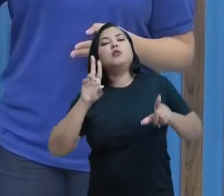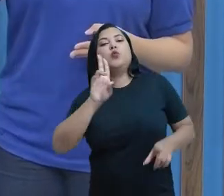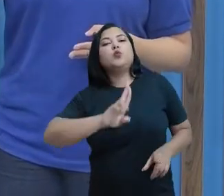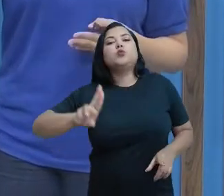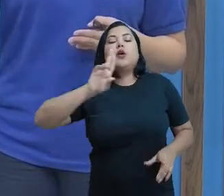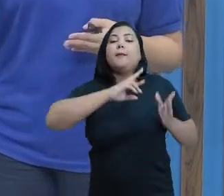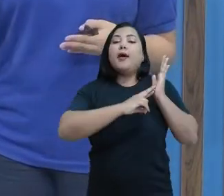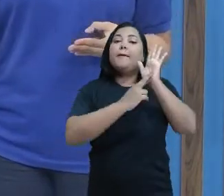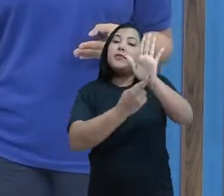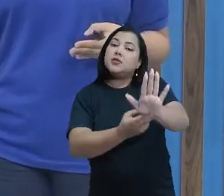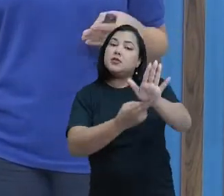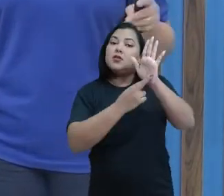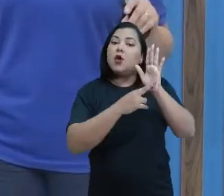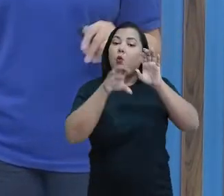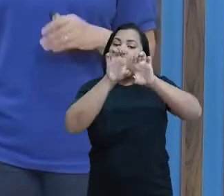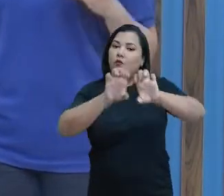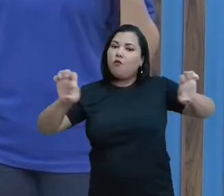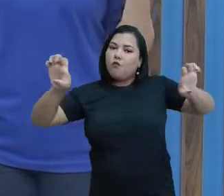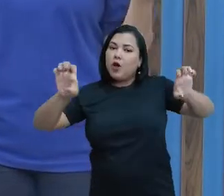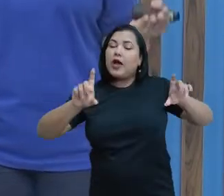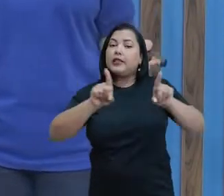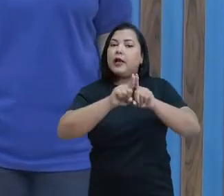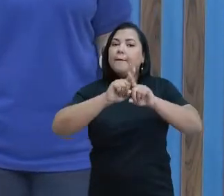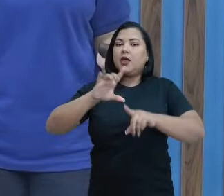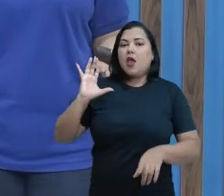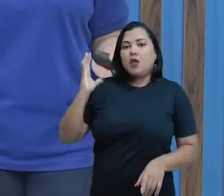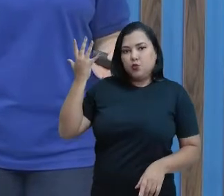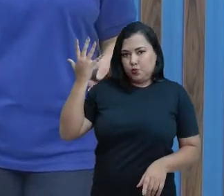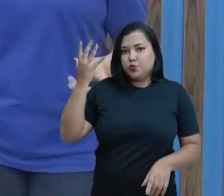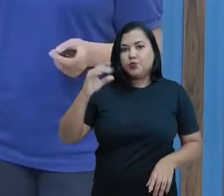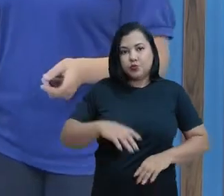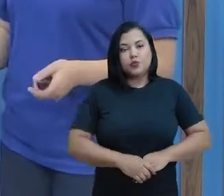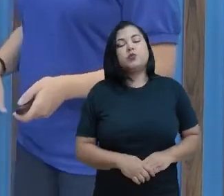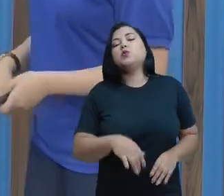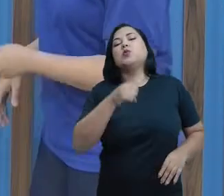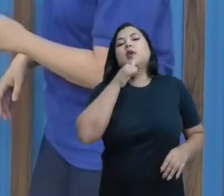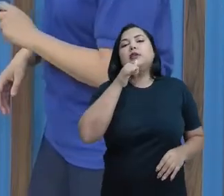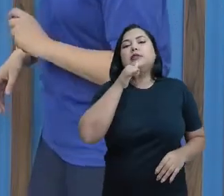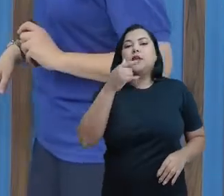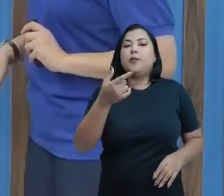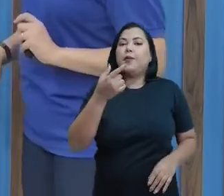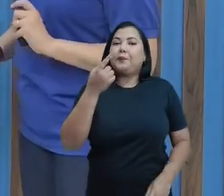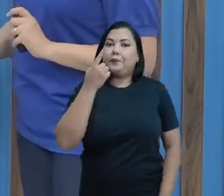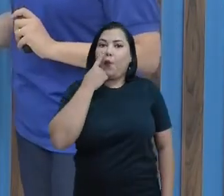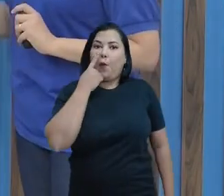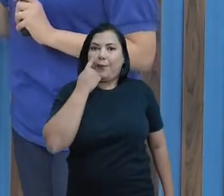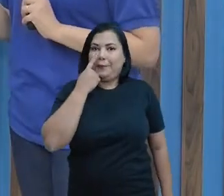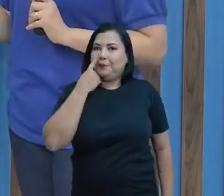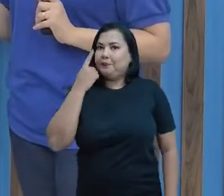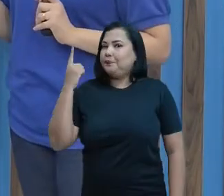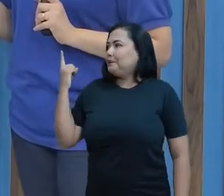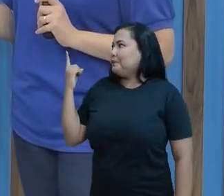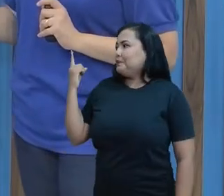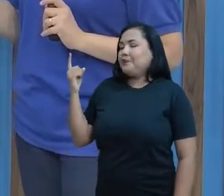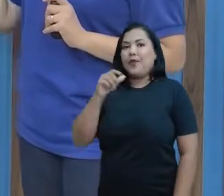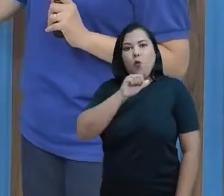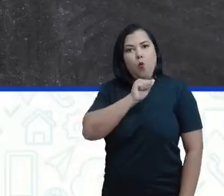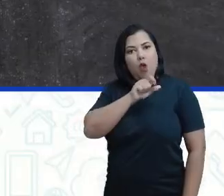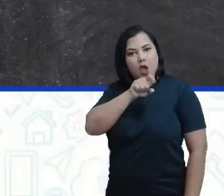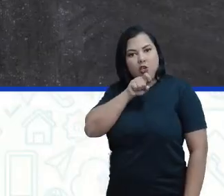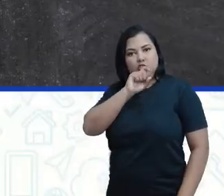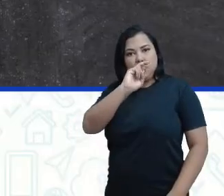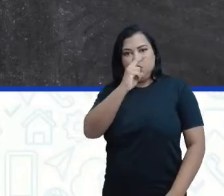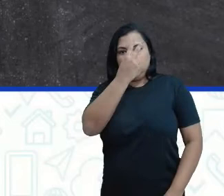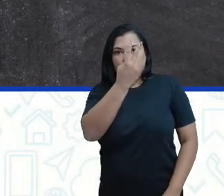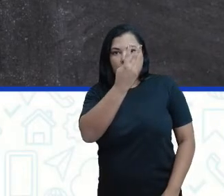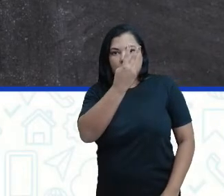para representar através da fórmula ou de uma resolução, tá certo? Porém, aí a gente colocou, ó, o ax² ali no